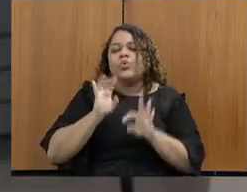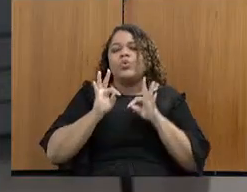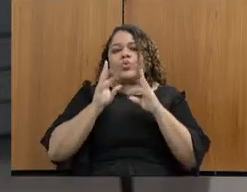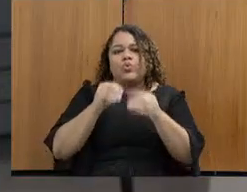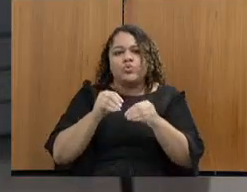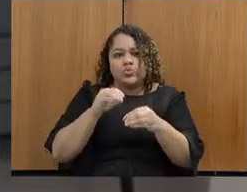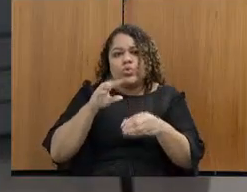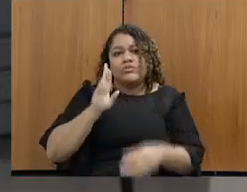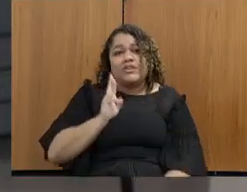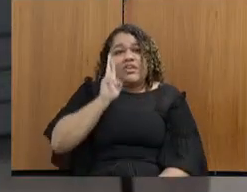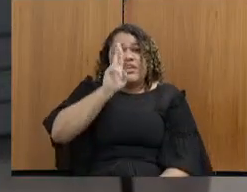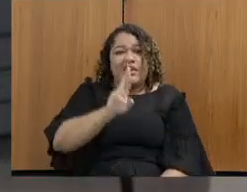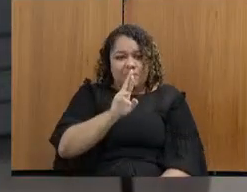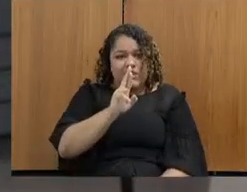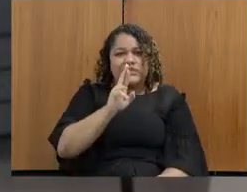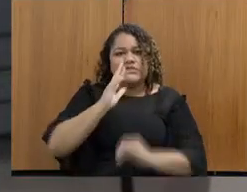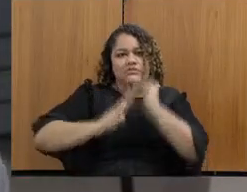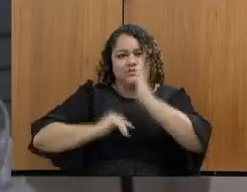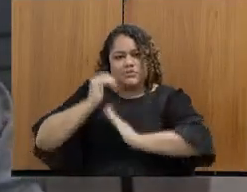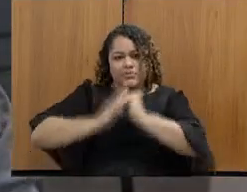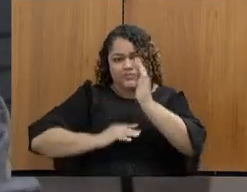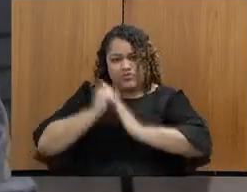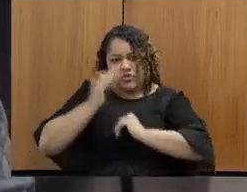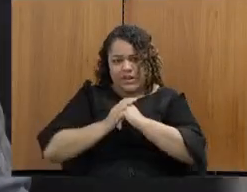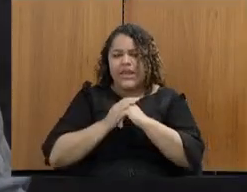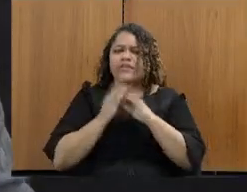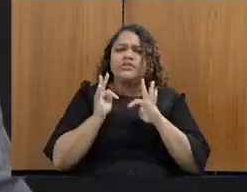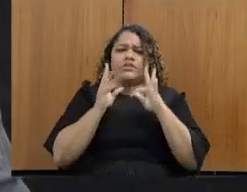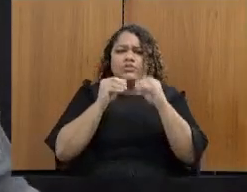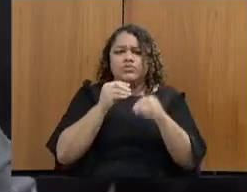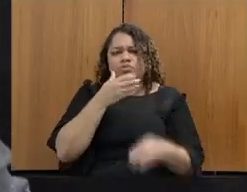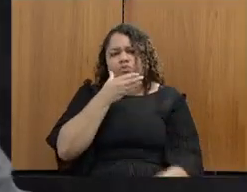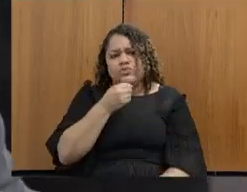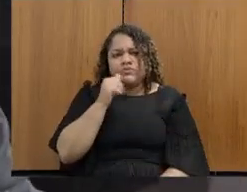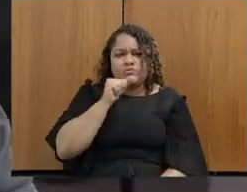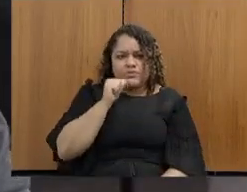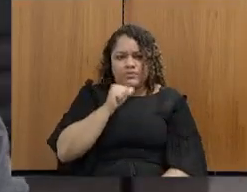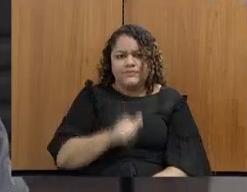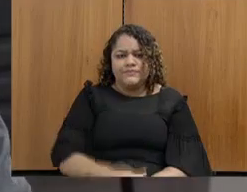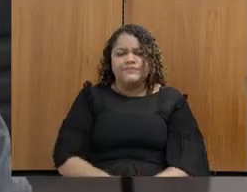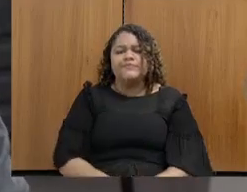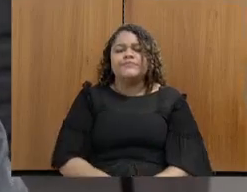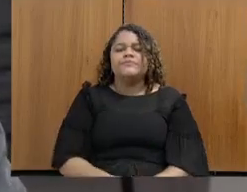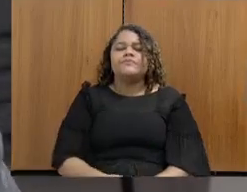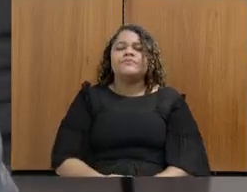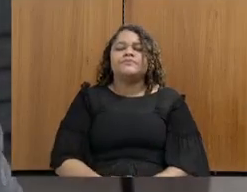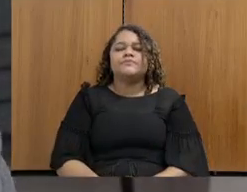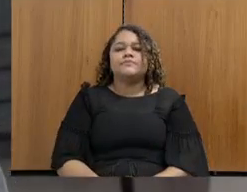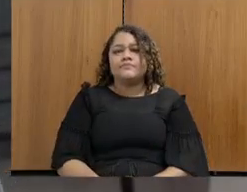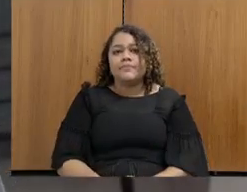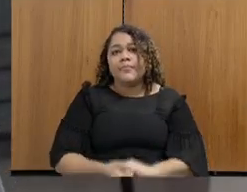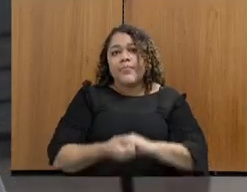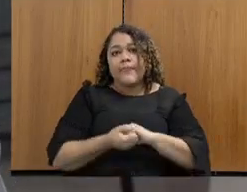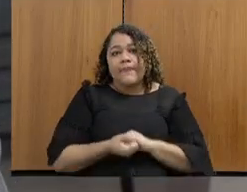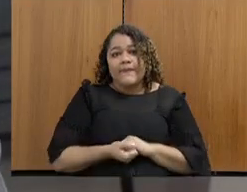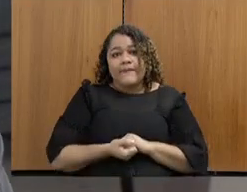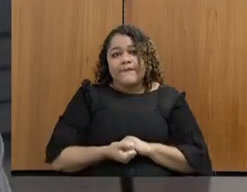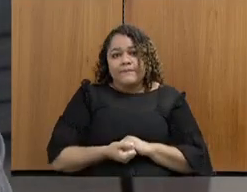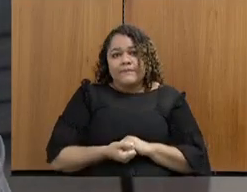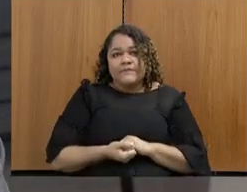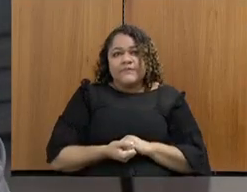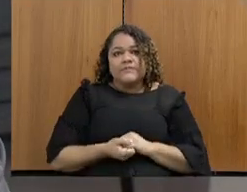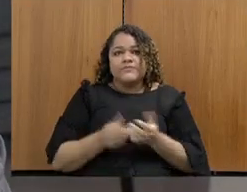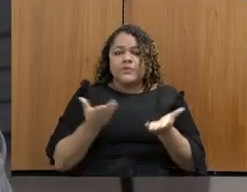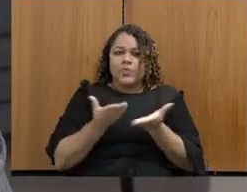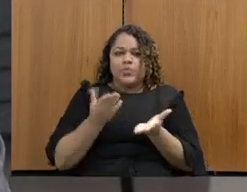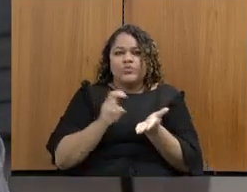e senhoras e senhores é hoje nesta manhã né já provavelmente